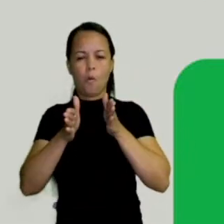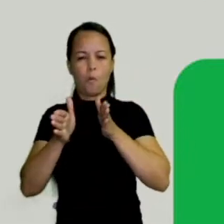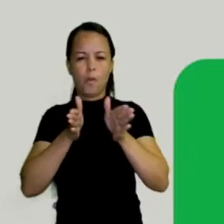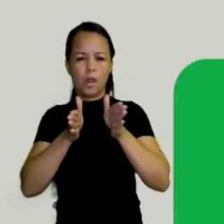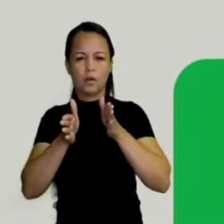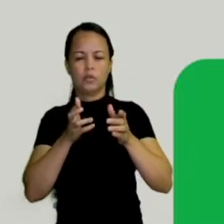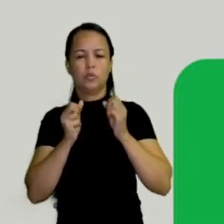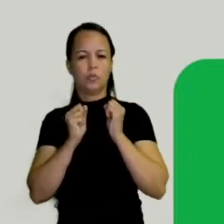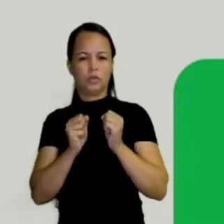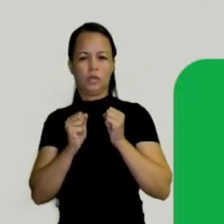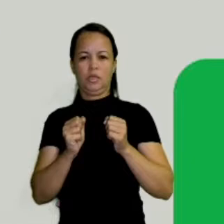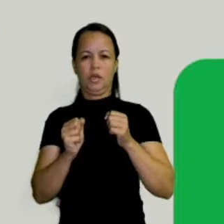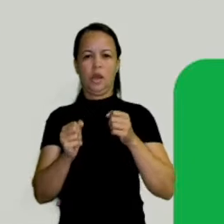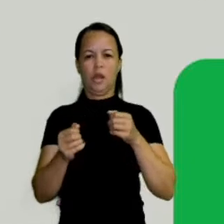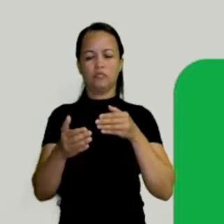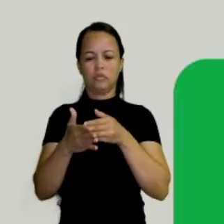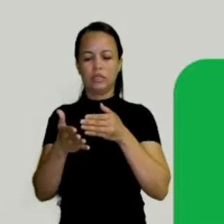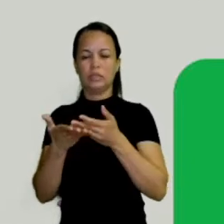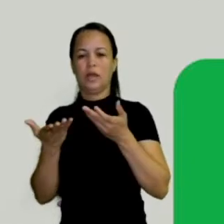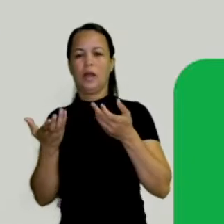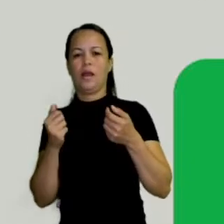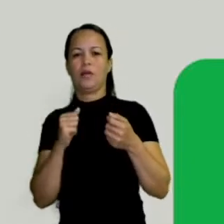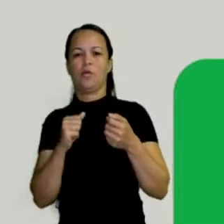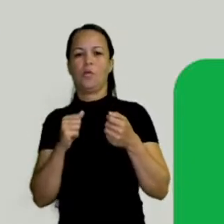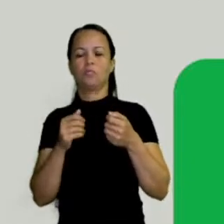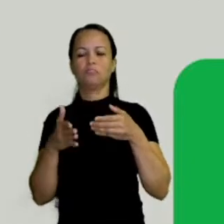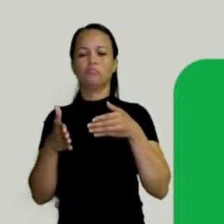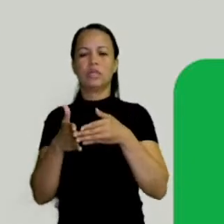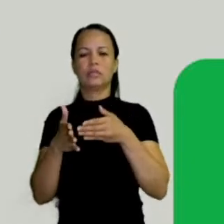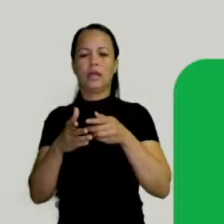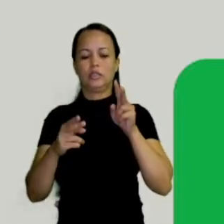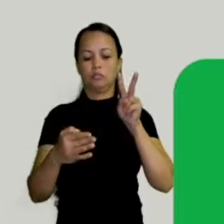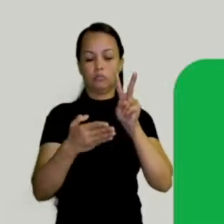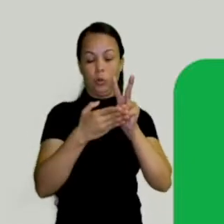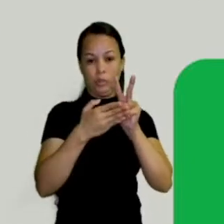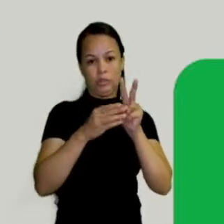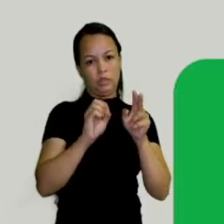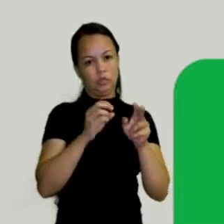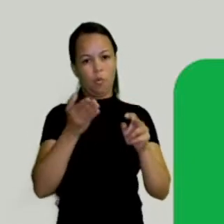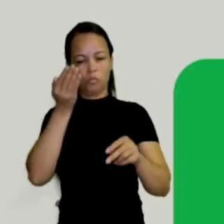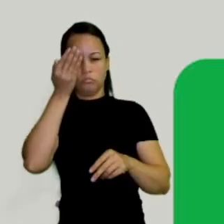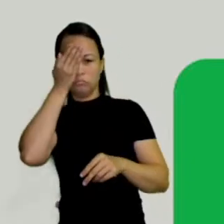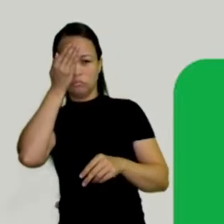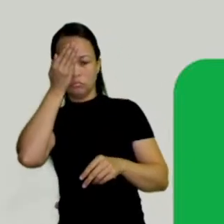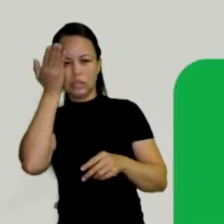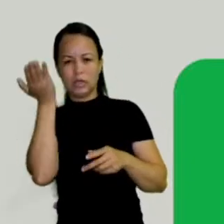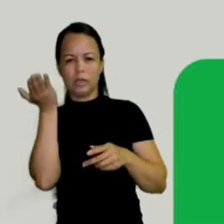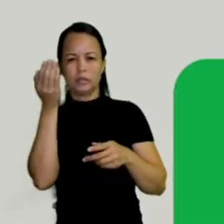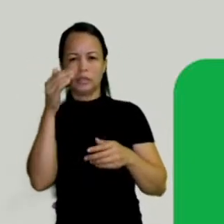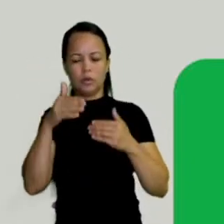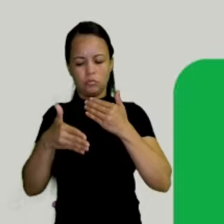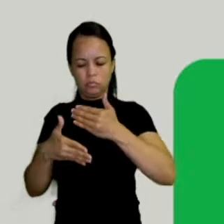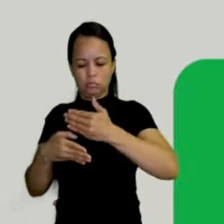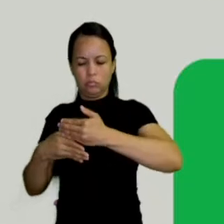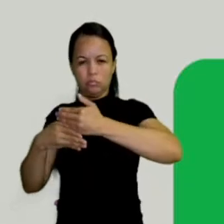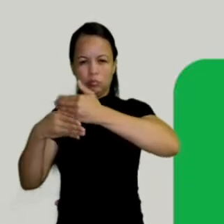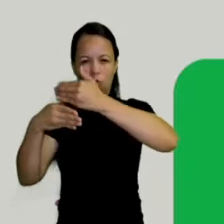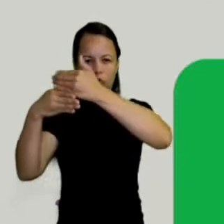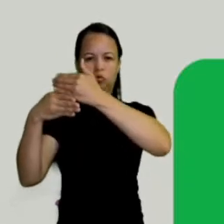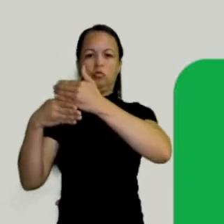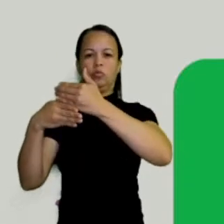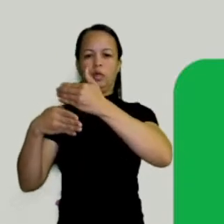com os ataques indígenas ou piratas, eles sempre costumavam construir essas muralhas, né,